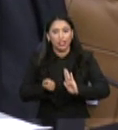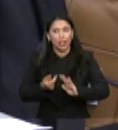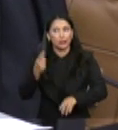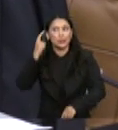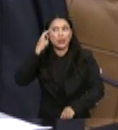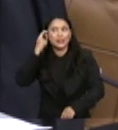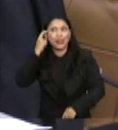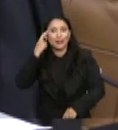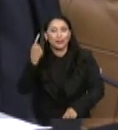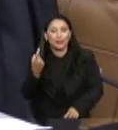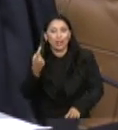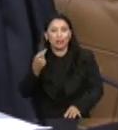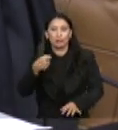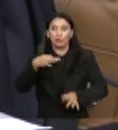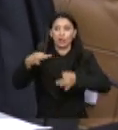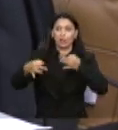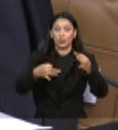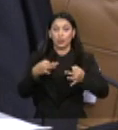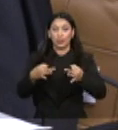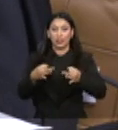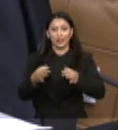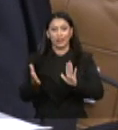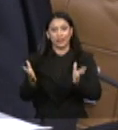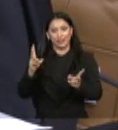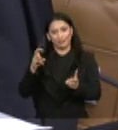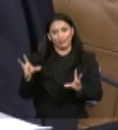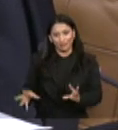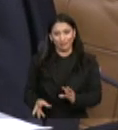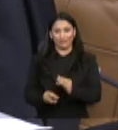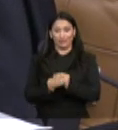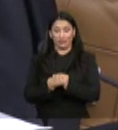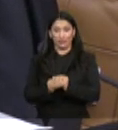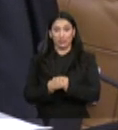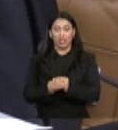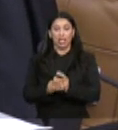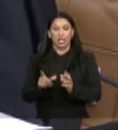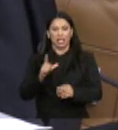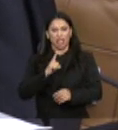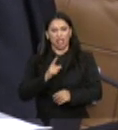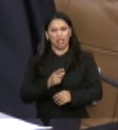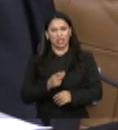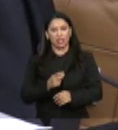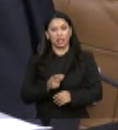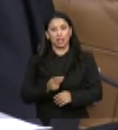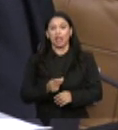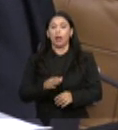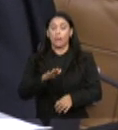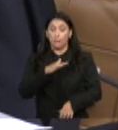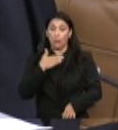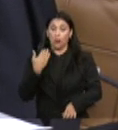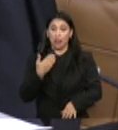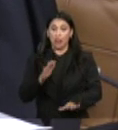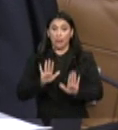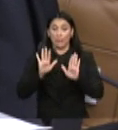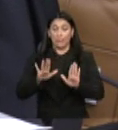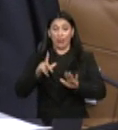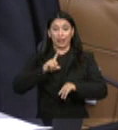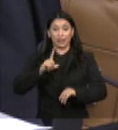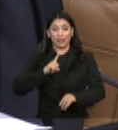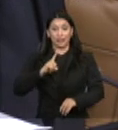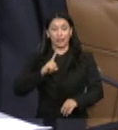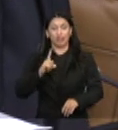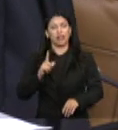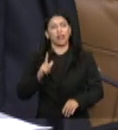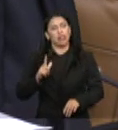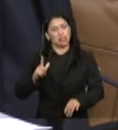Ele saiu sim da longo de ceia mas dela saiu com todos os créditos de um grande Ulisses